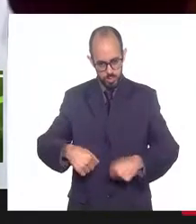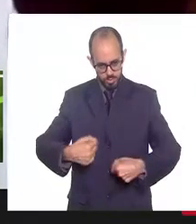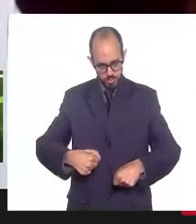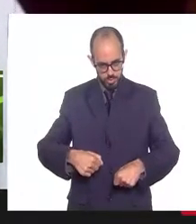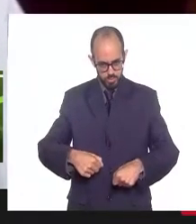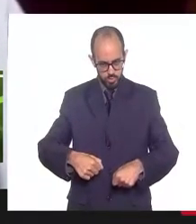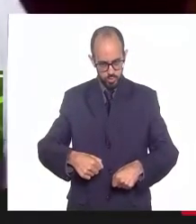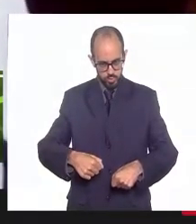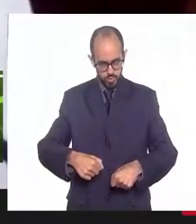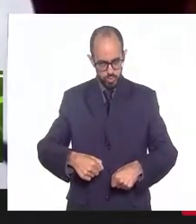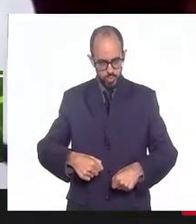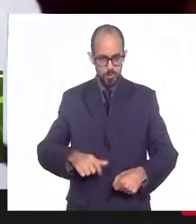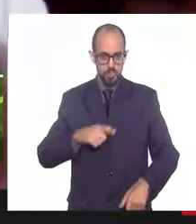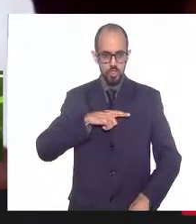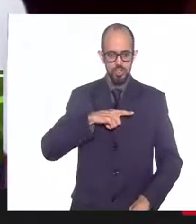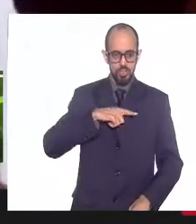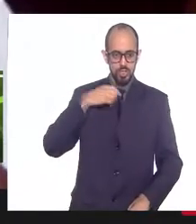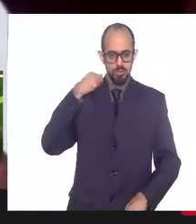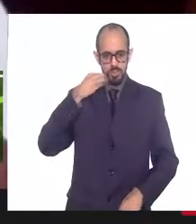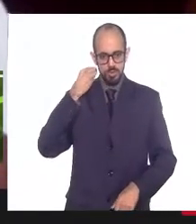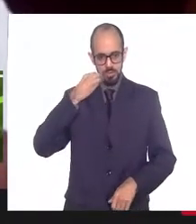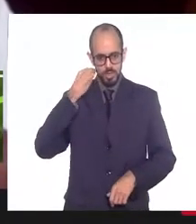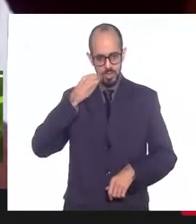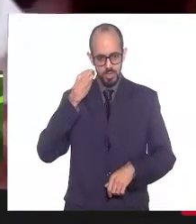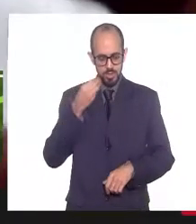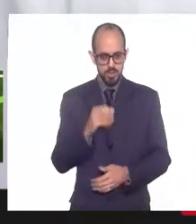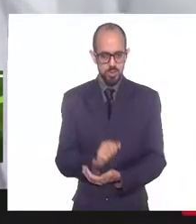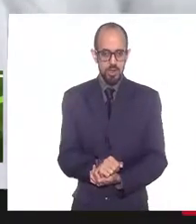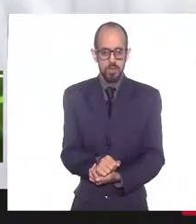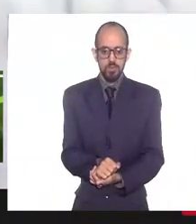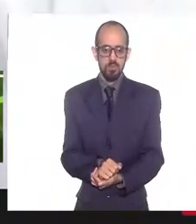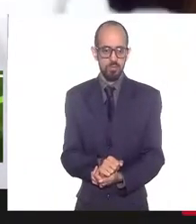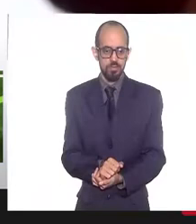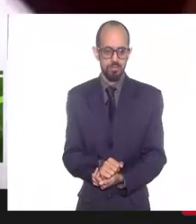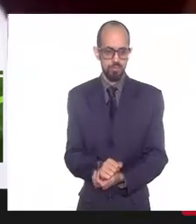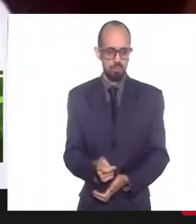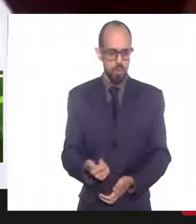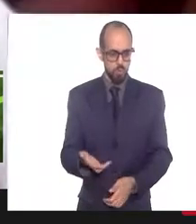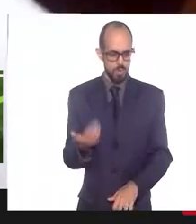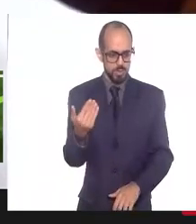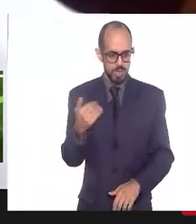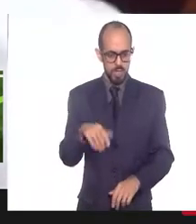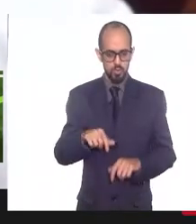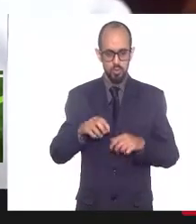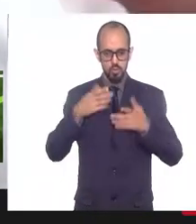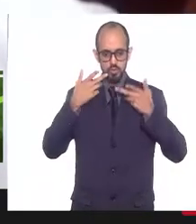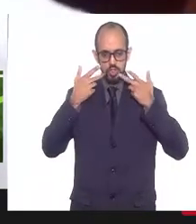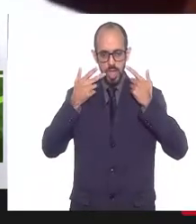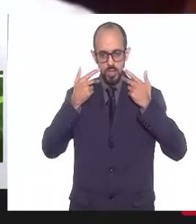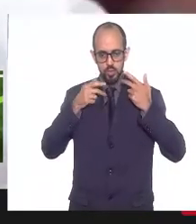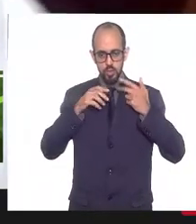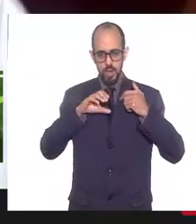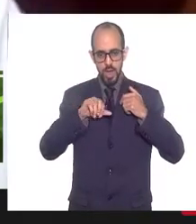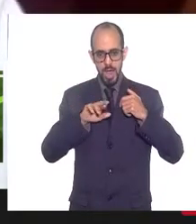nós tivemos com cosmogonia africana, agora no Teatro Carlos Gomes, recentemente, antes da